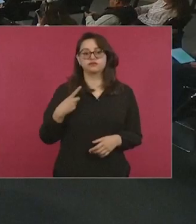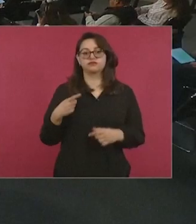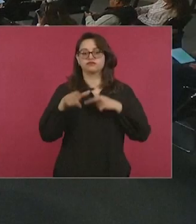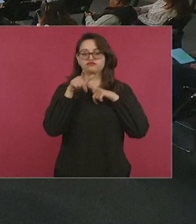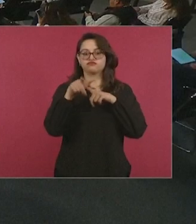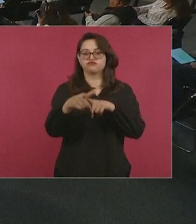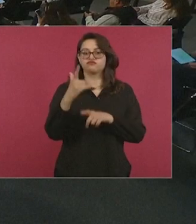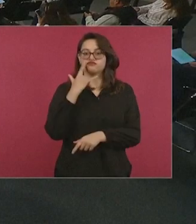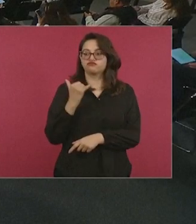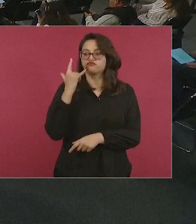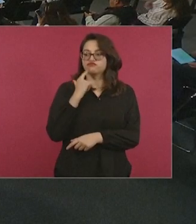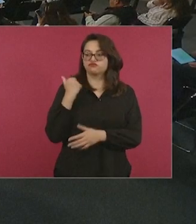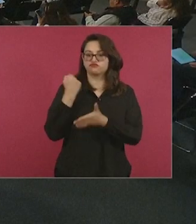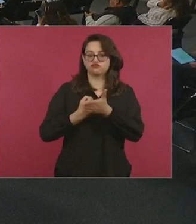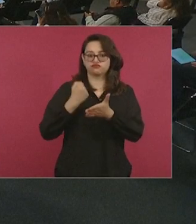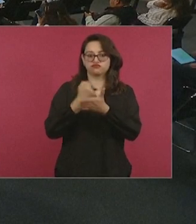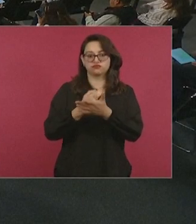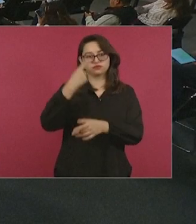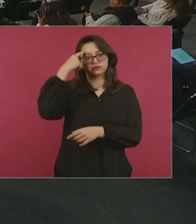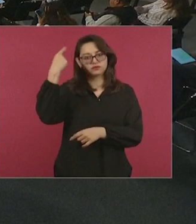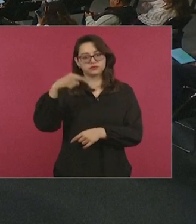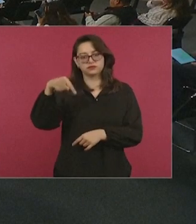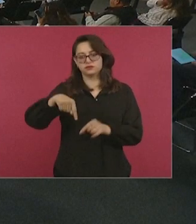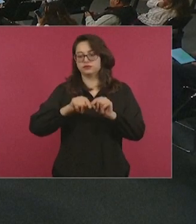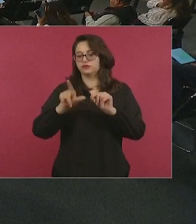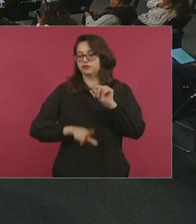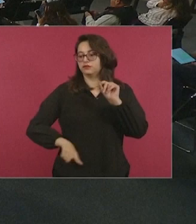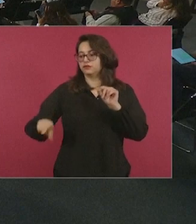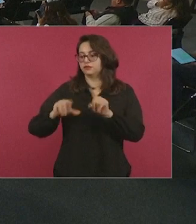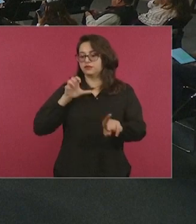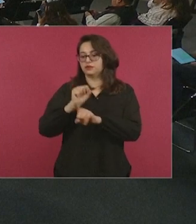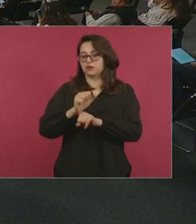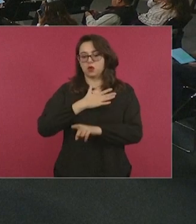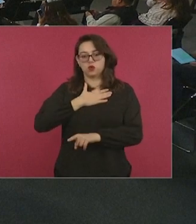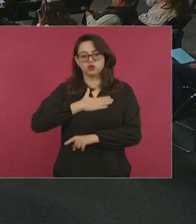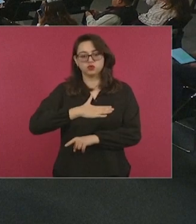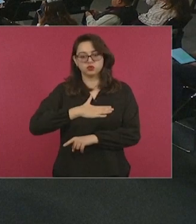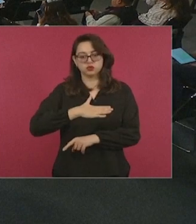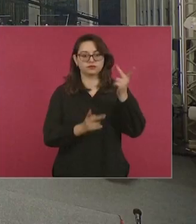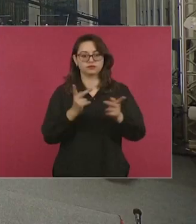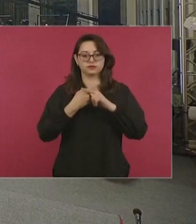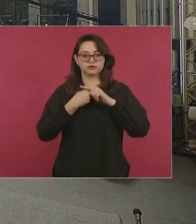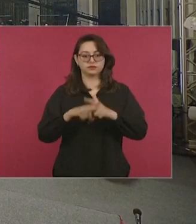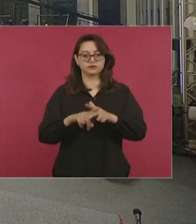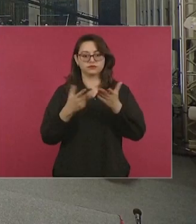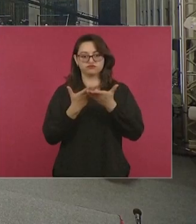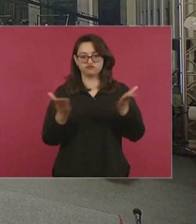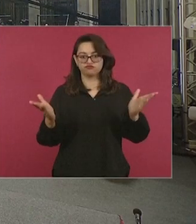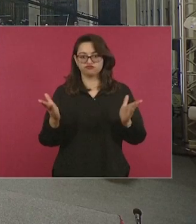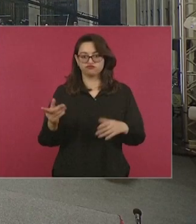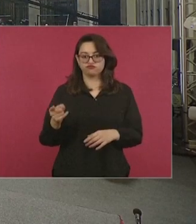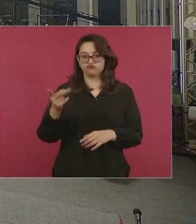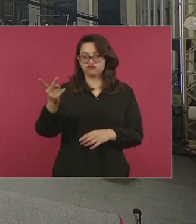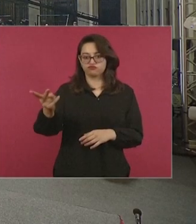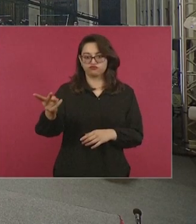a coletiva diária de obradura ainda passou pela prisão de Andrés roener escritor e ex Diplomata mexicano capturado nesta segunda-feira em Israel